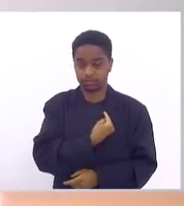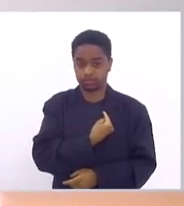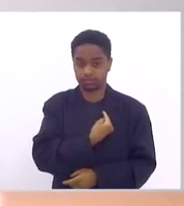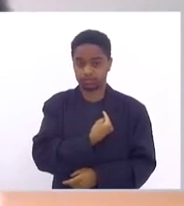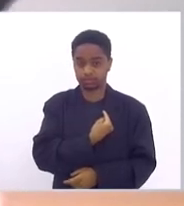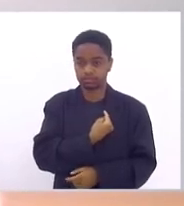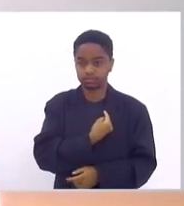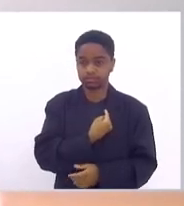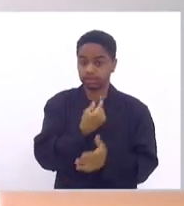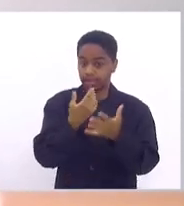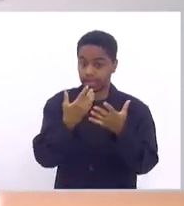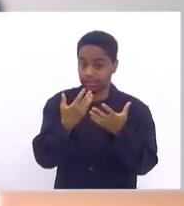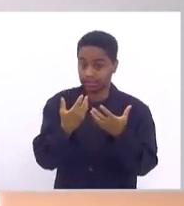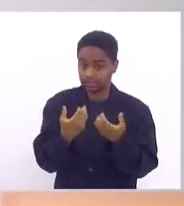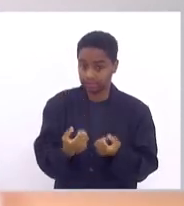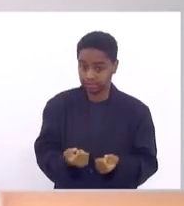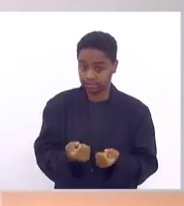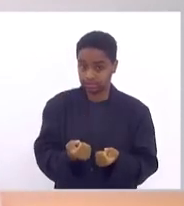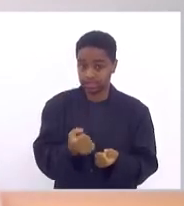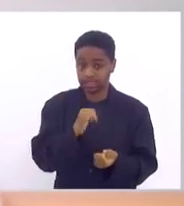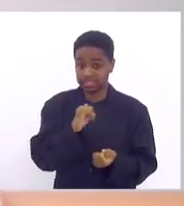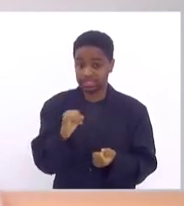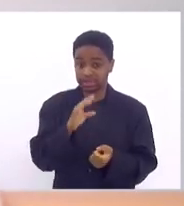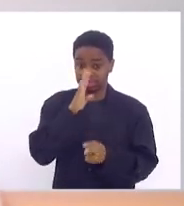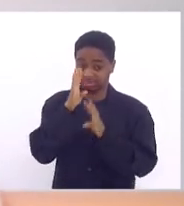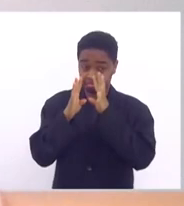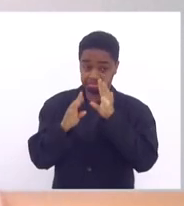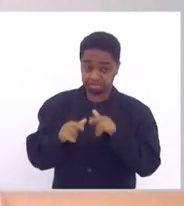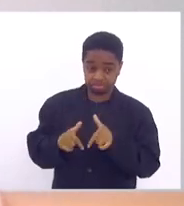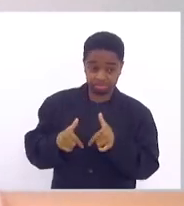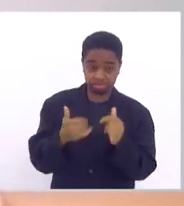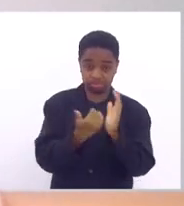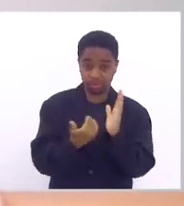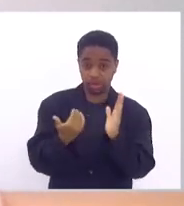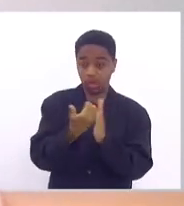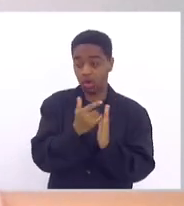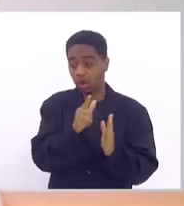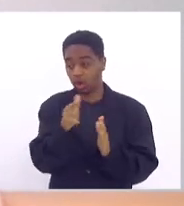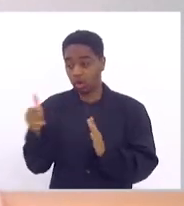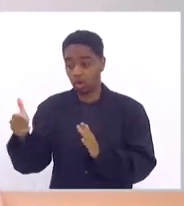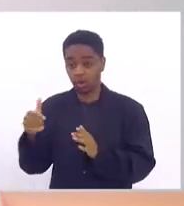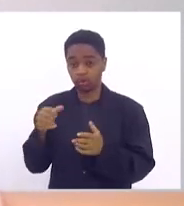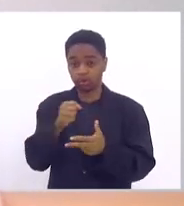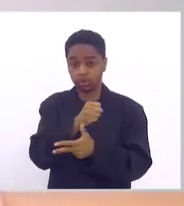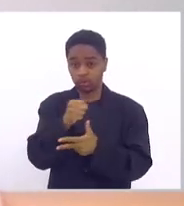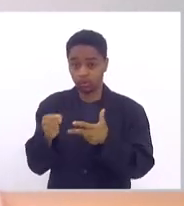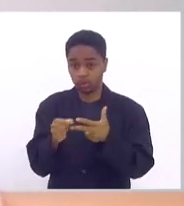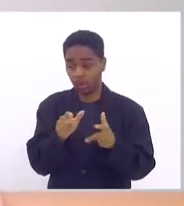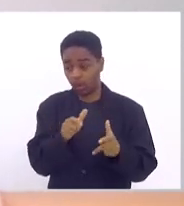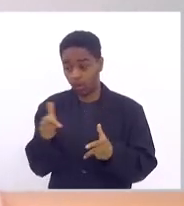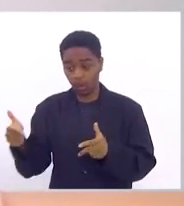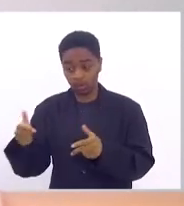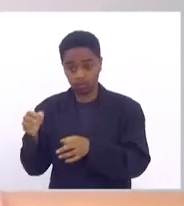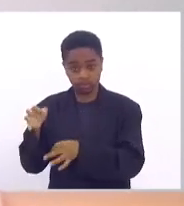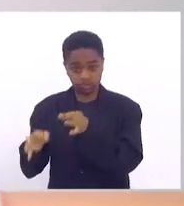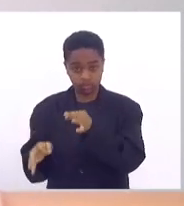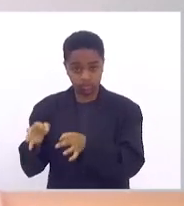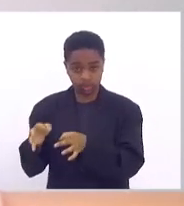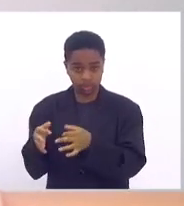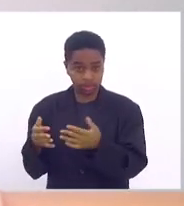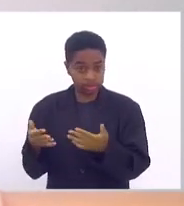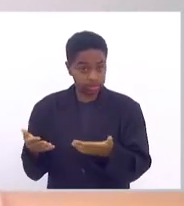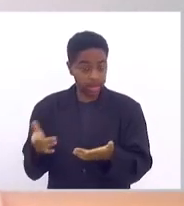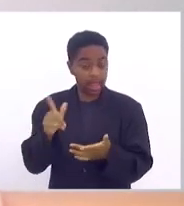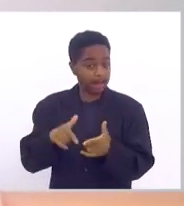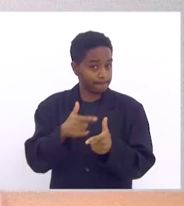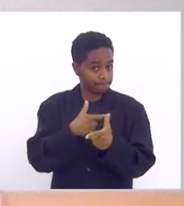que eventual excesso seja apreciado por outro poder Isto é um problema para